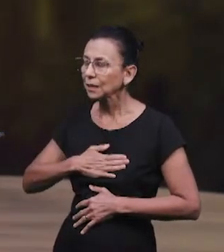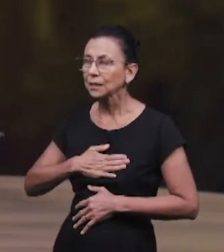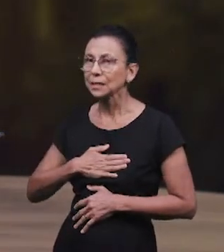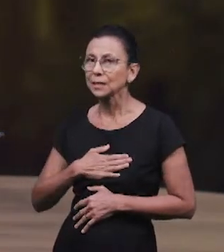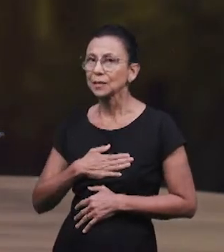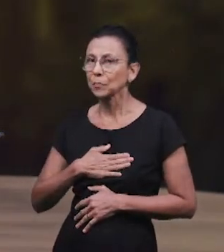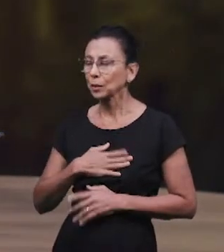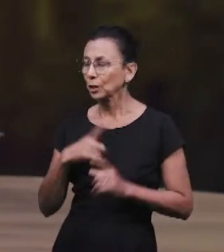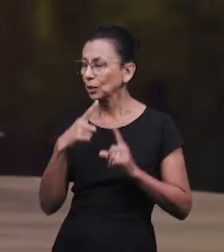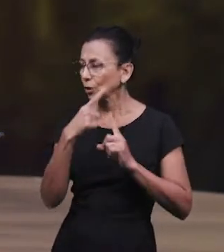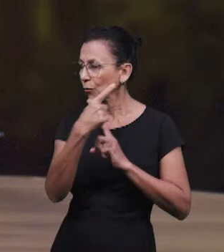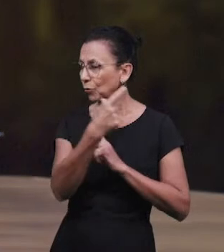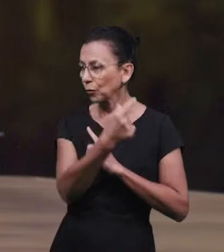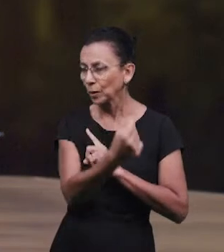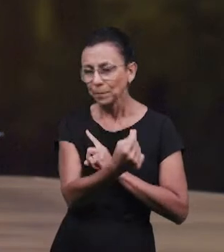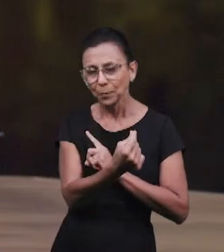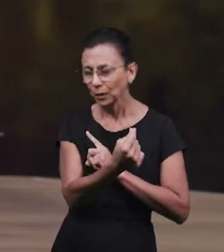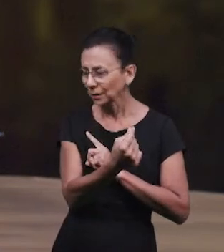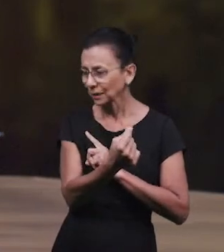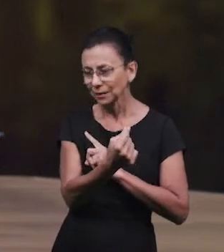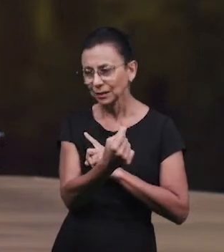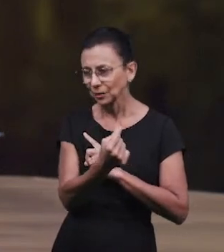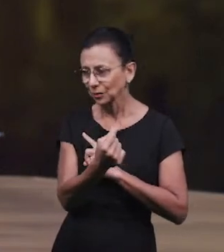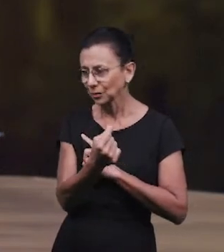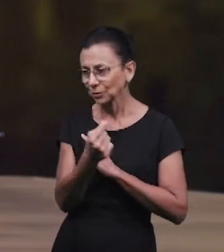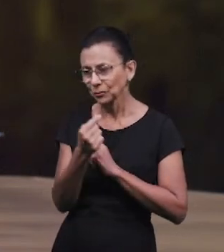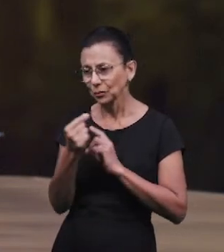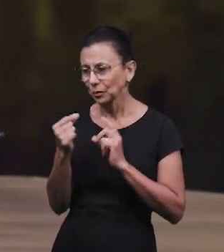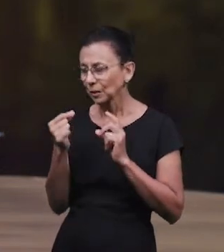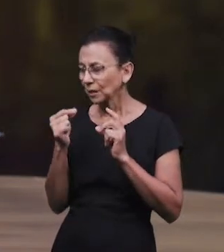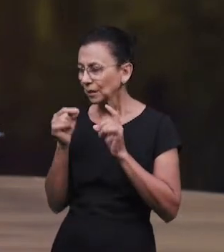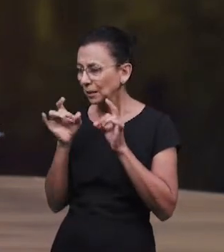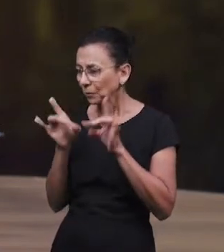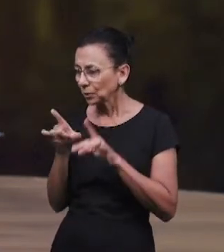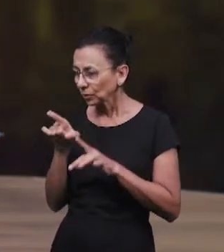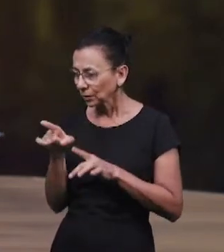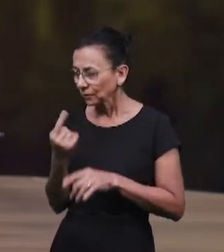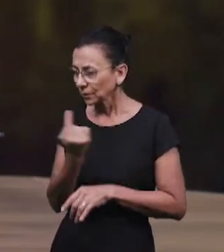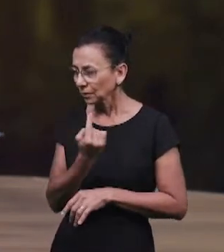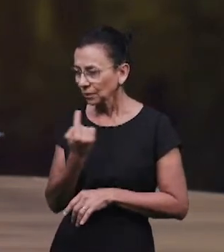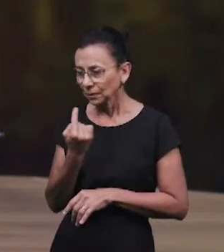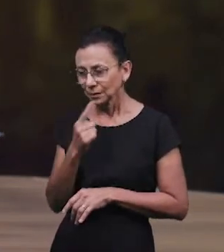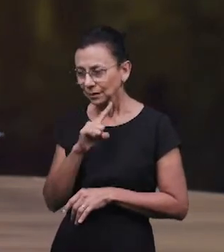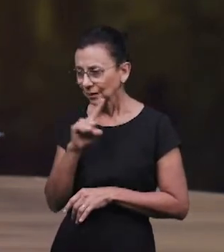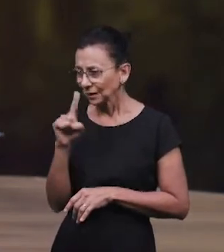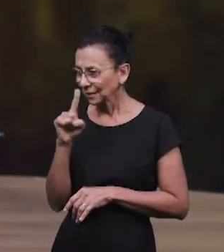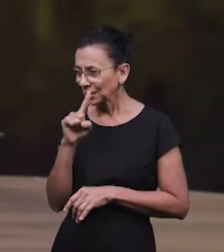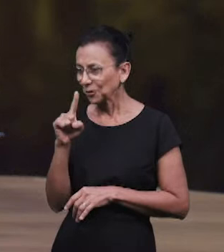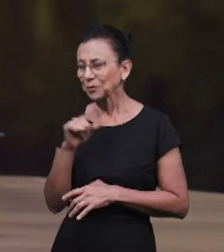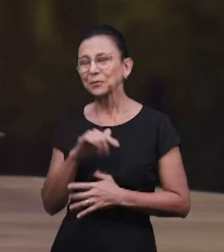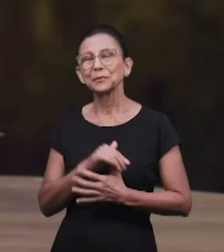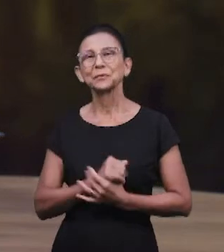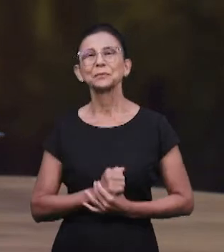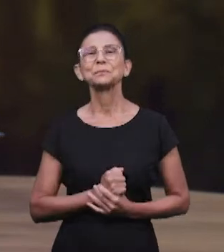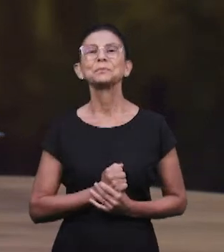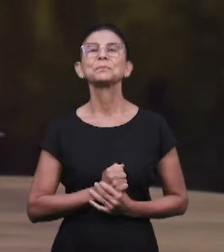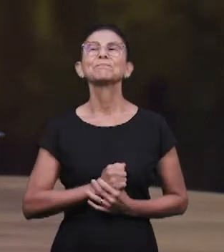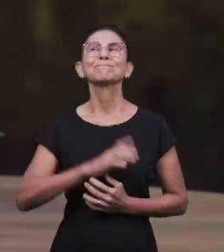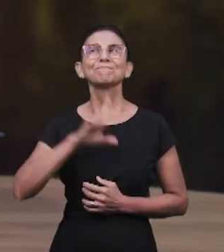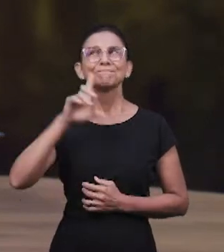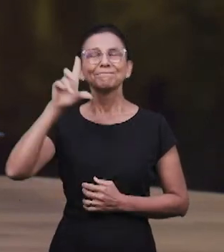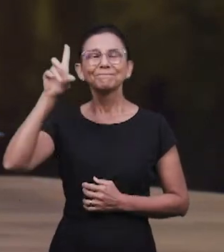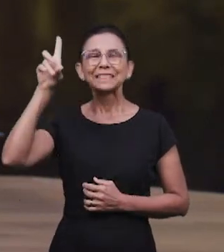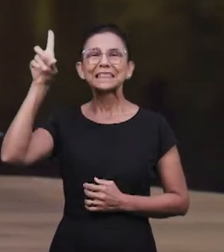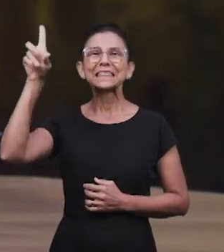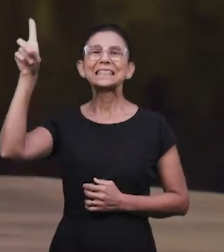descansa, porque eu não saio daqui jamais deixando a senhora sozinha." E